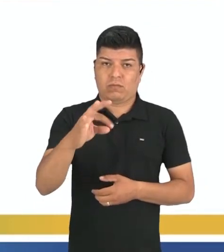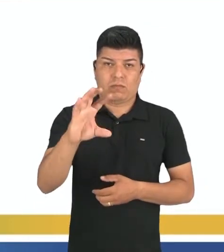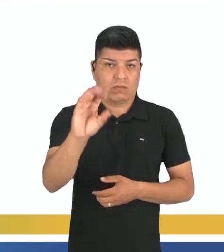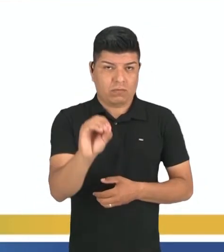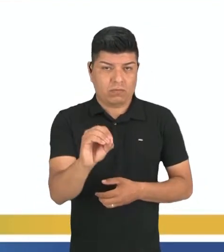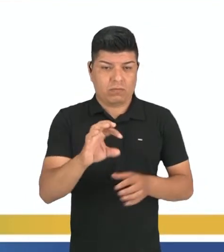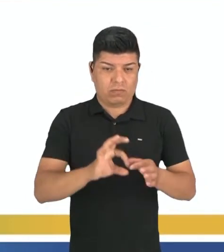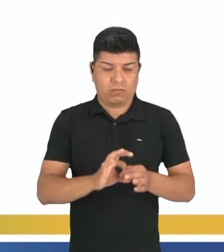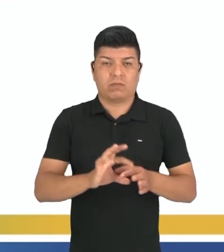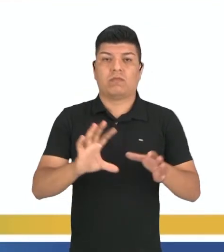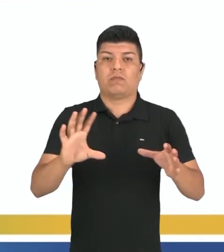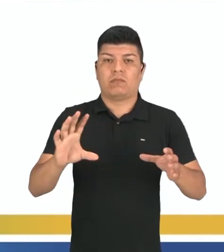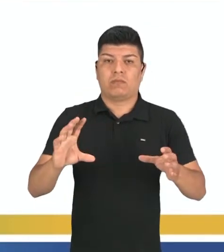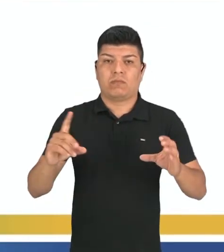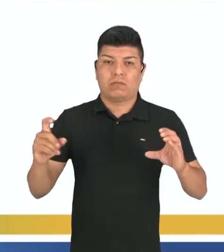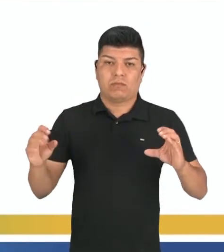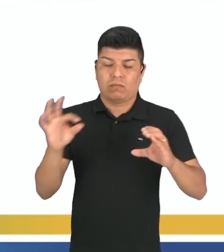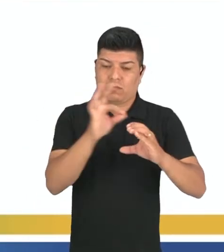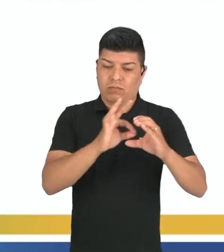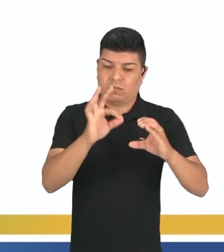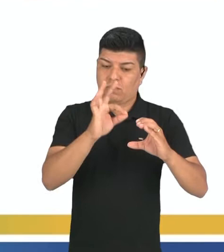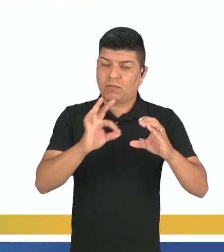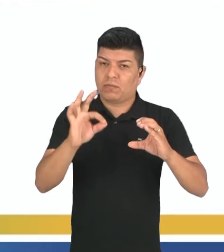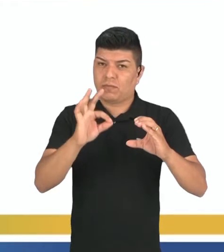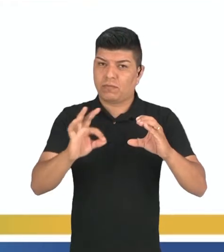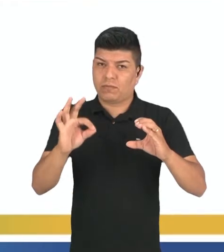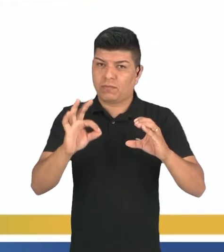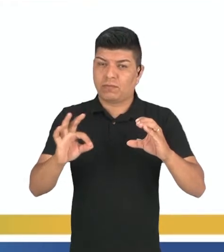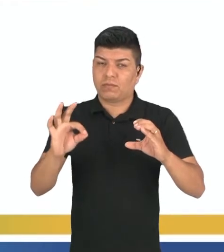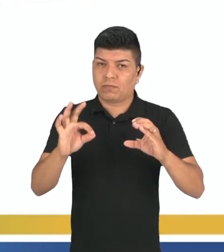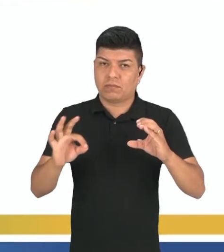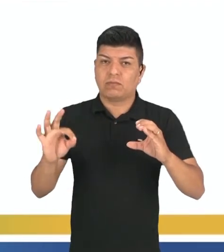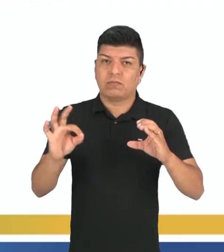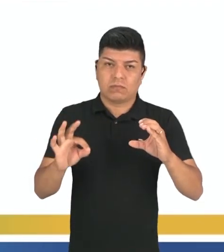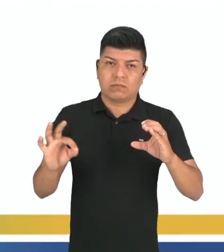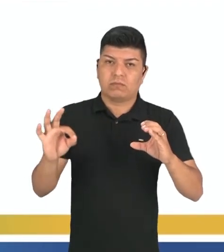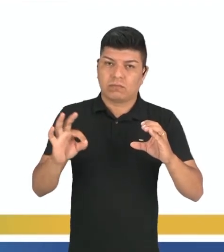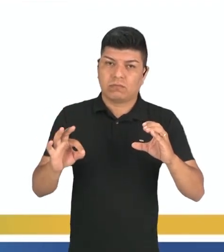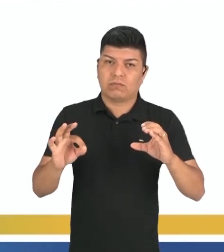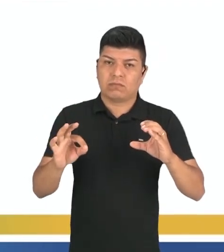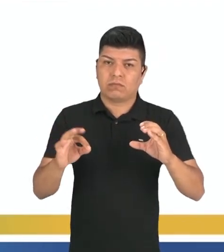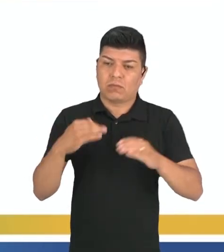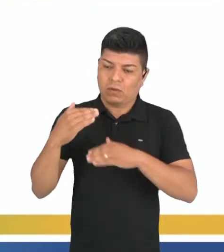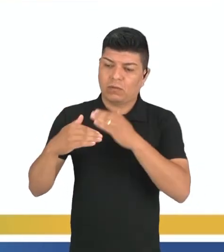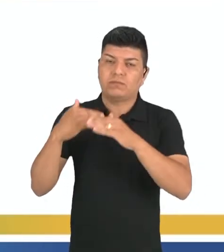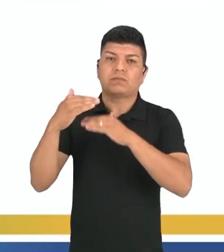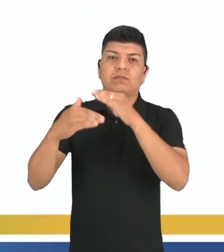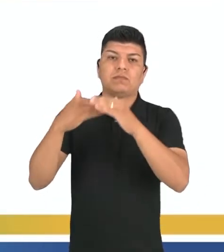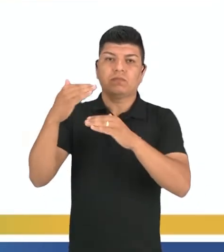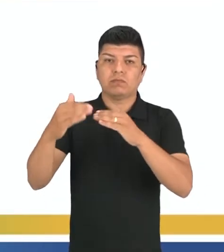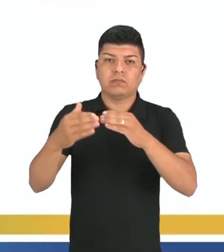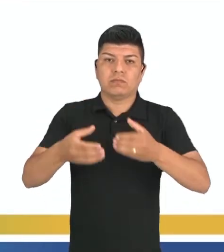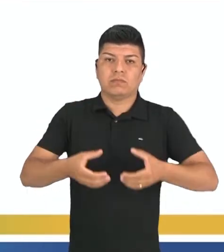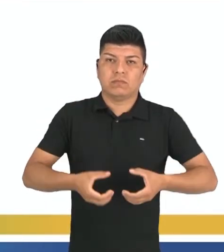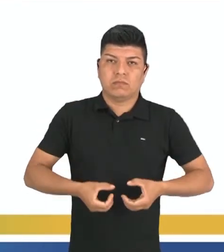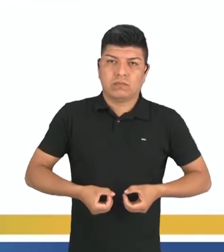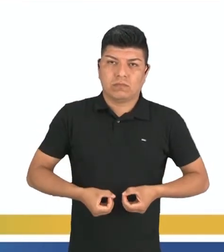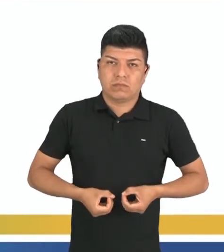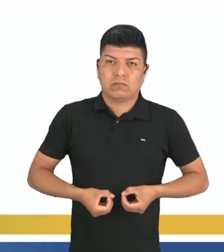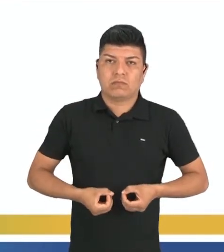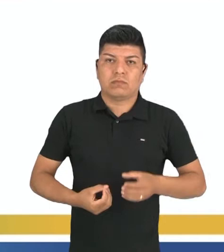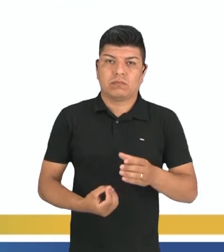ser liberado do ovário. À medida que esse folículo ele vai se desenvolvendo, o ovário ele passa a